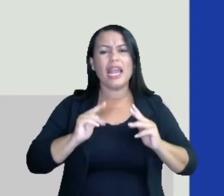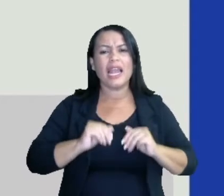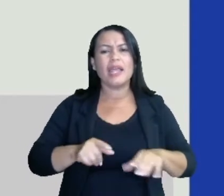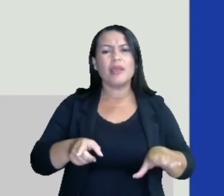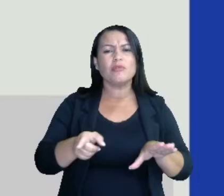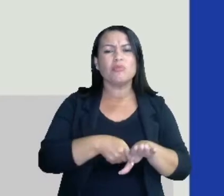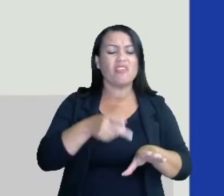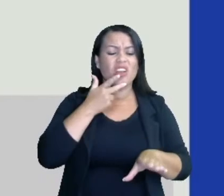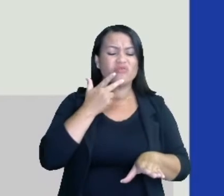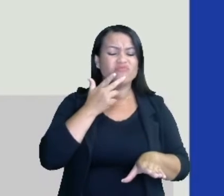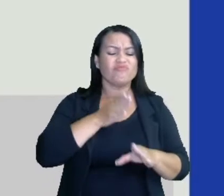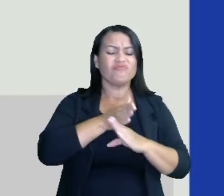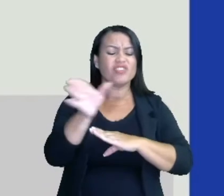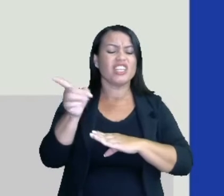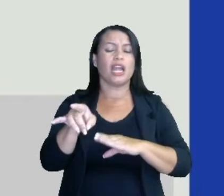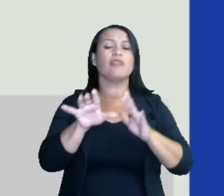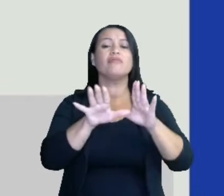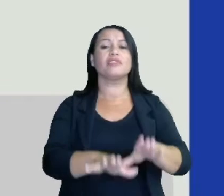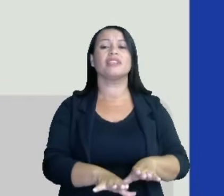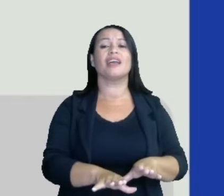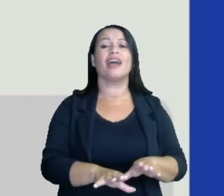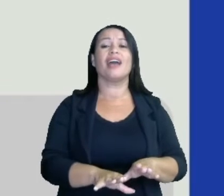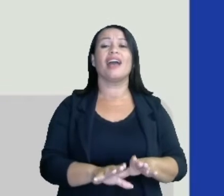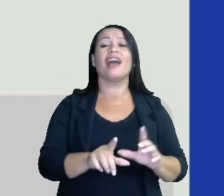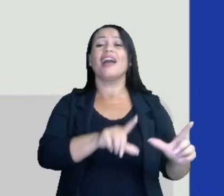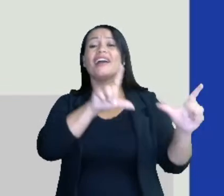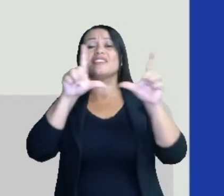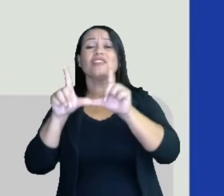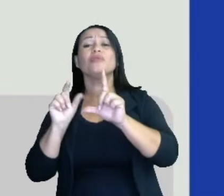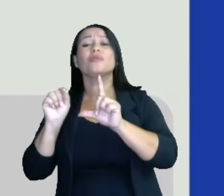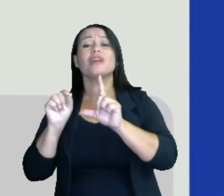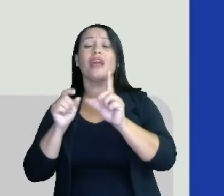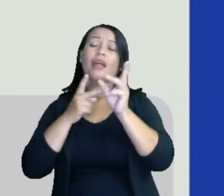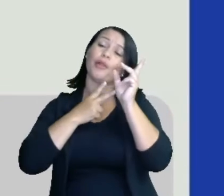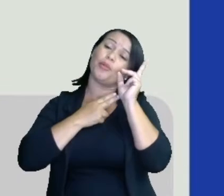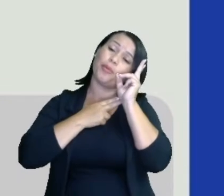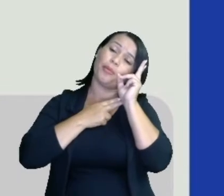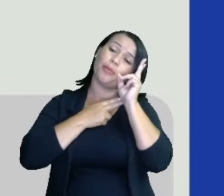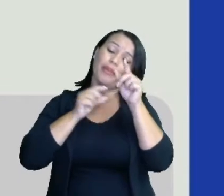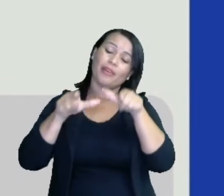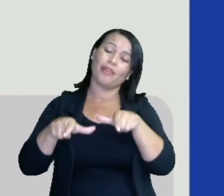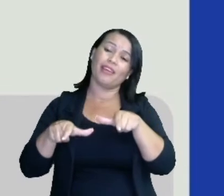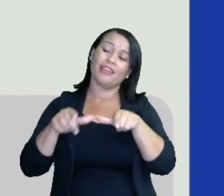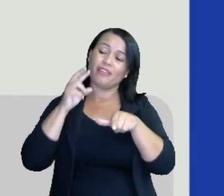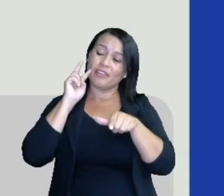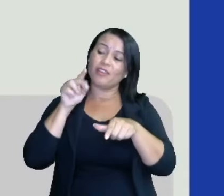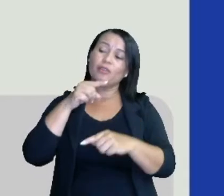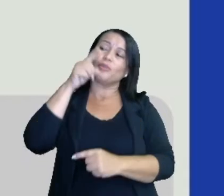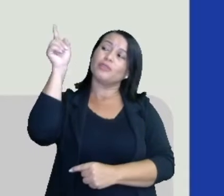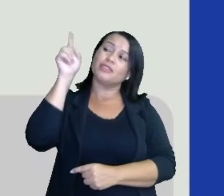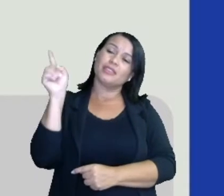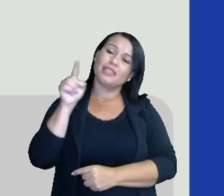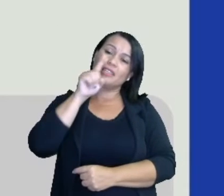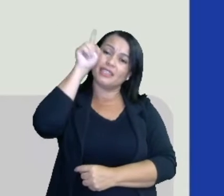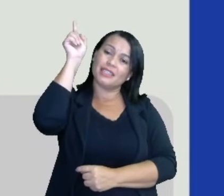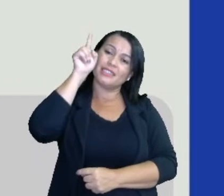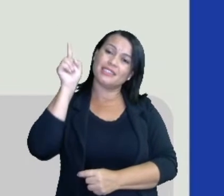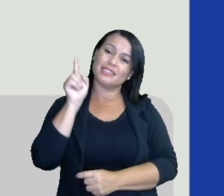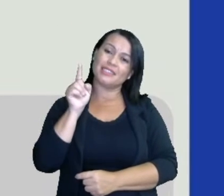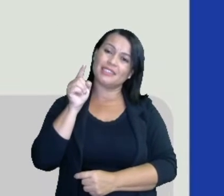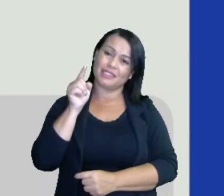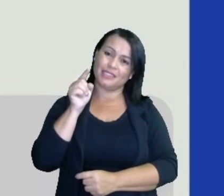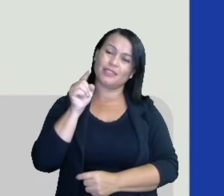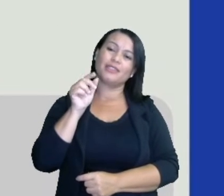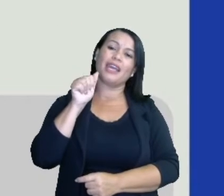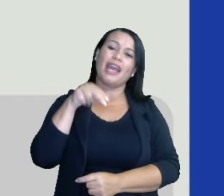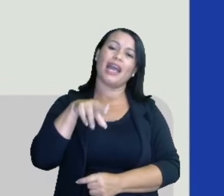não. No segundo quadrinho a gente vê o quê? Ele dormiu por ali mesmo. Ó, deitou, tem um Zezinho, ó, na matopeia, como a